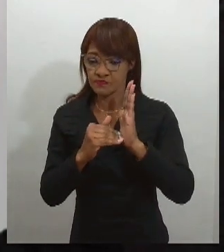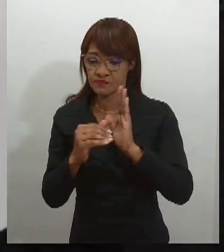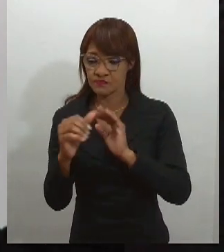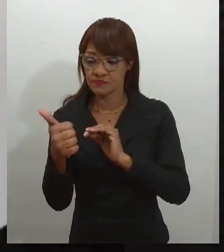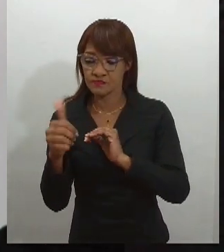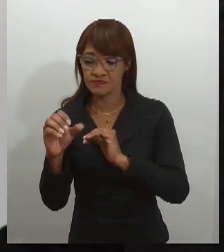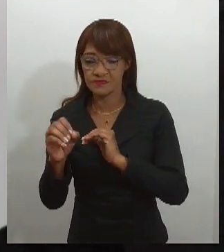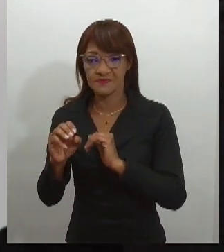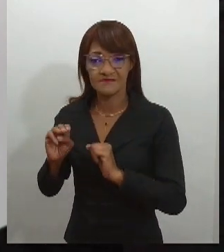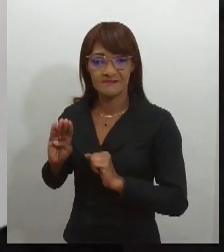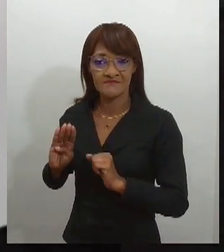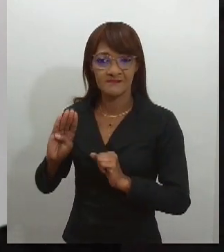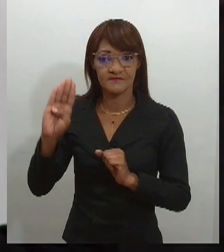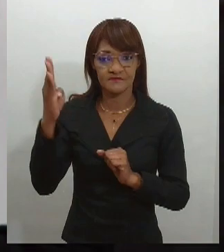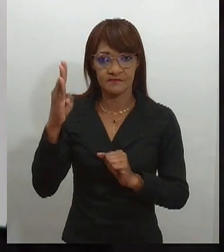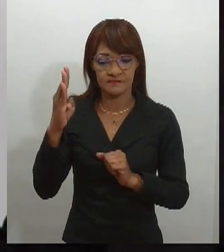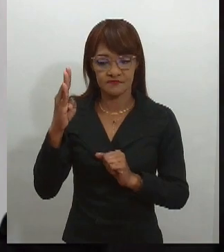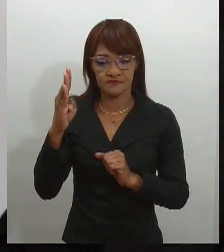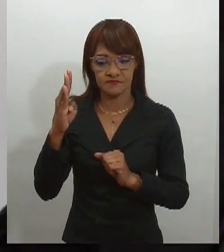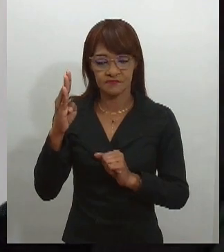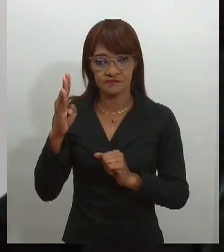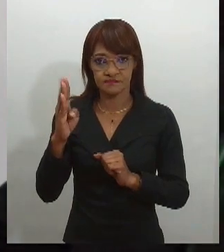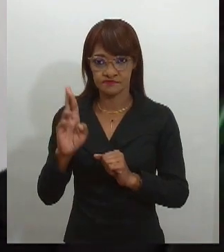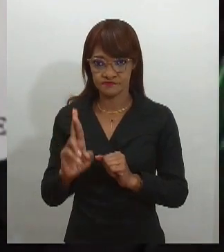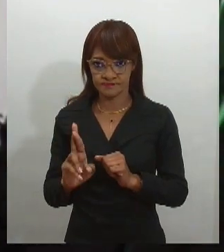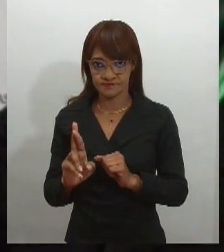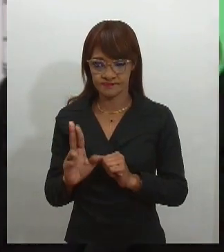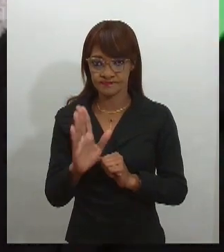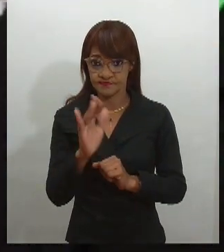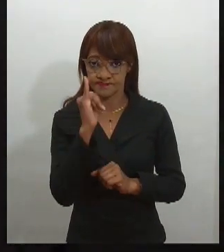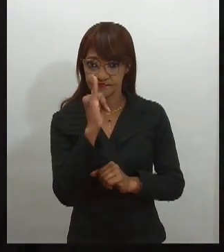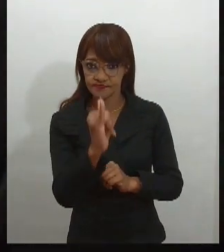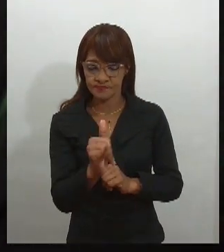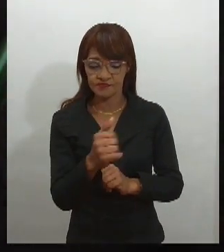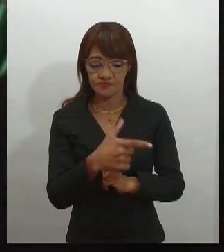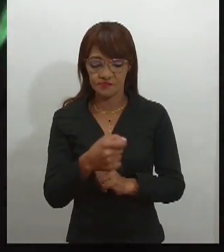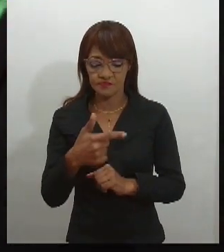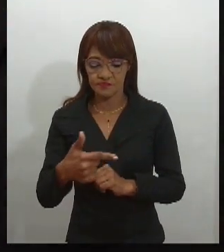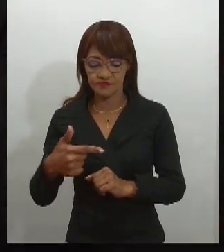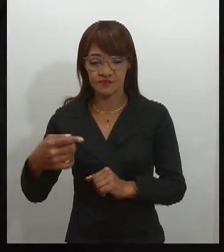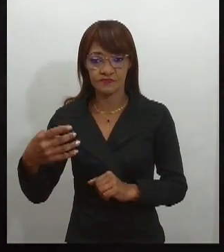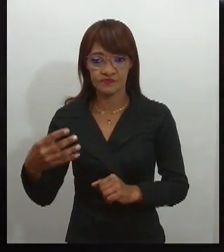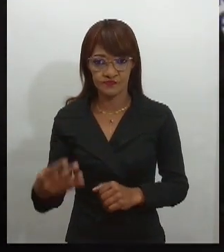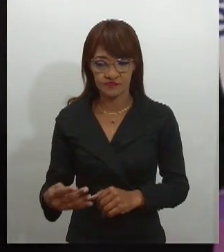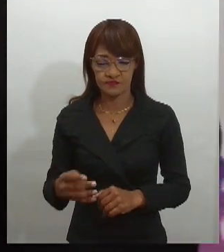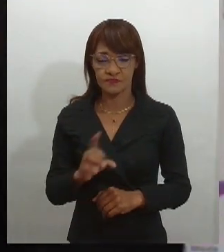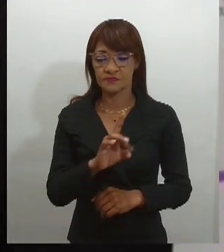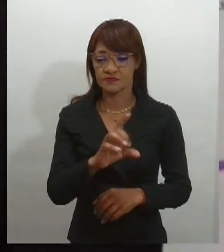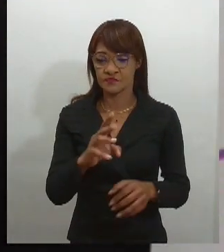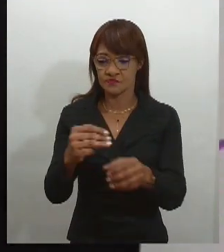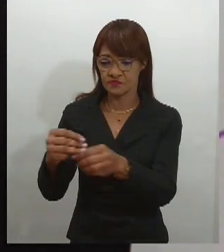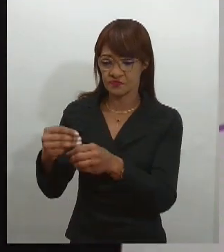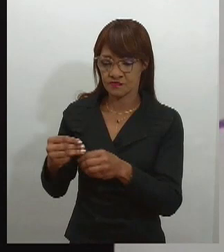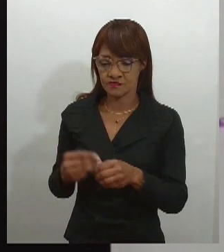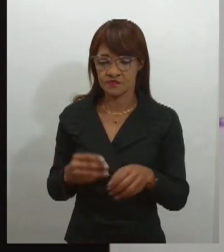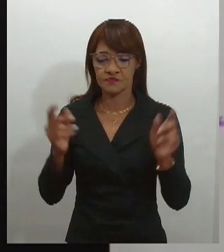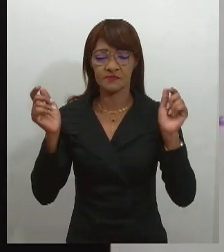reais, já antecipando de 2024, para que os municípios possam sanar